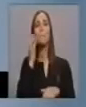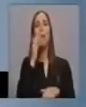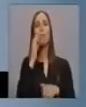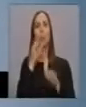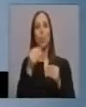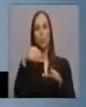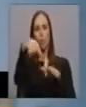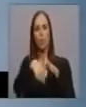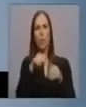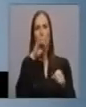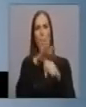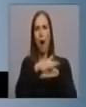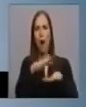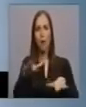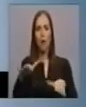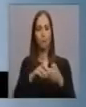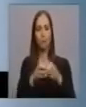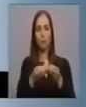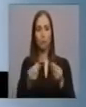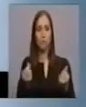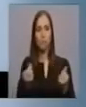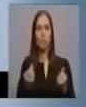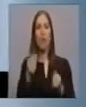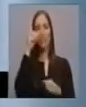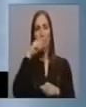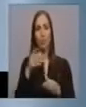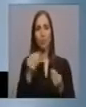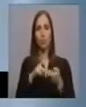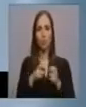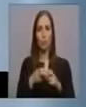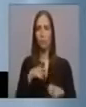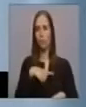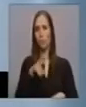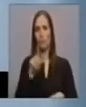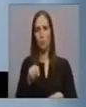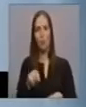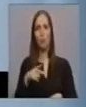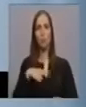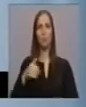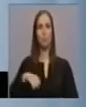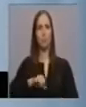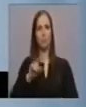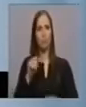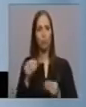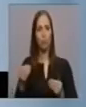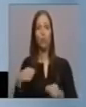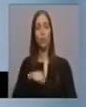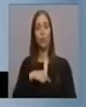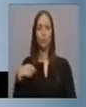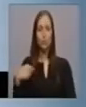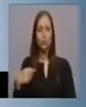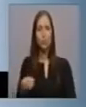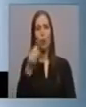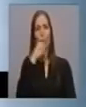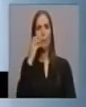problemas na tailândia temos muitos problemas também é em portugal na península ibérica e continuamos todos todos os dias a comer plástico porque